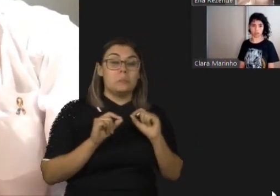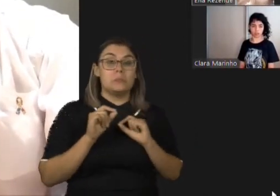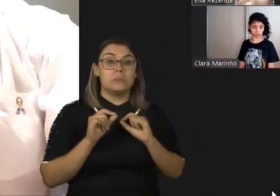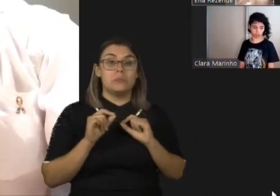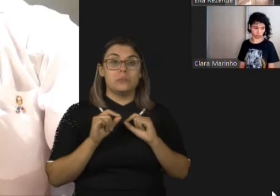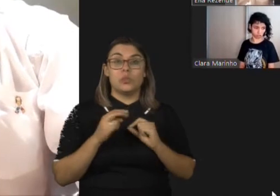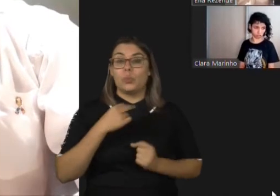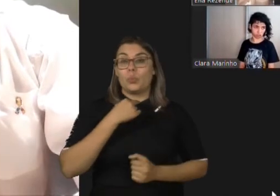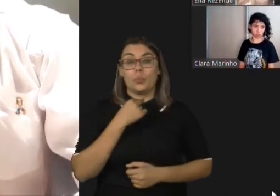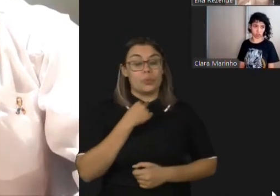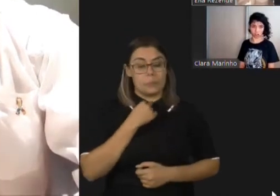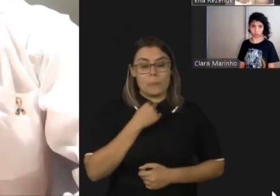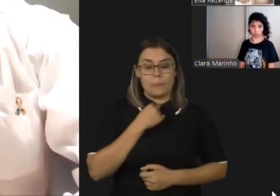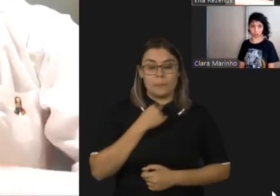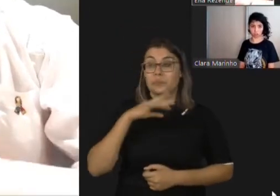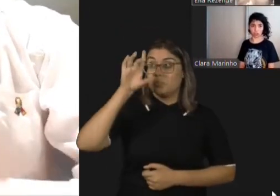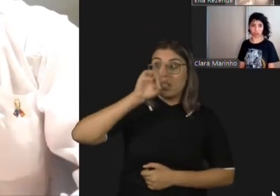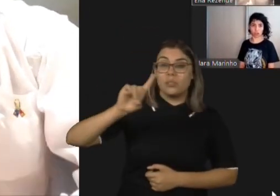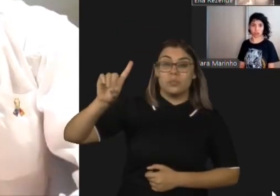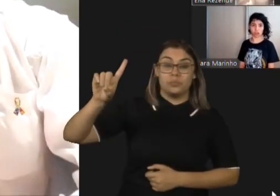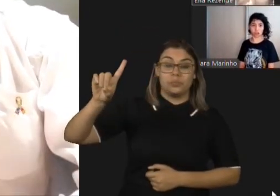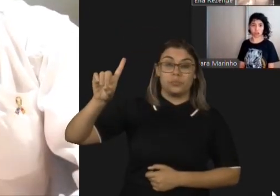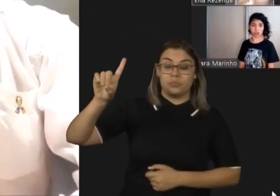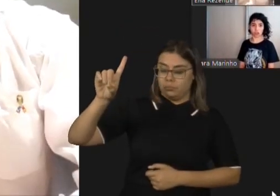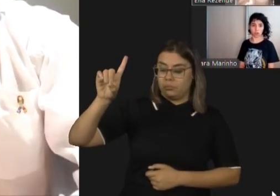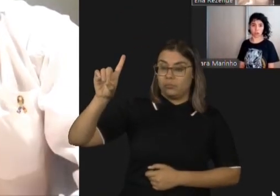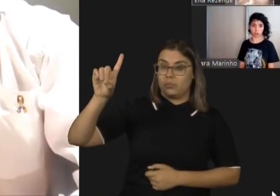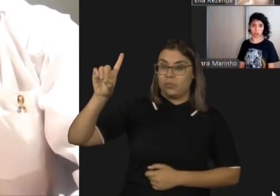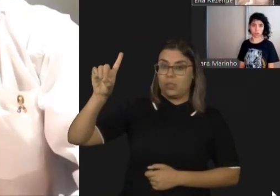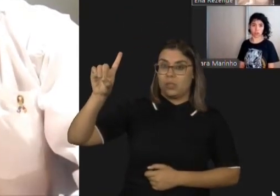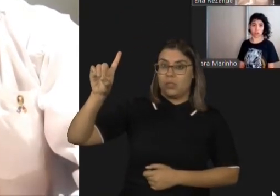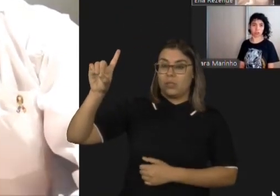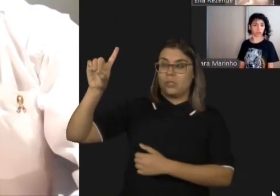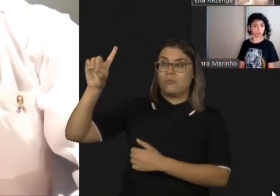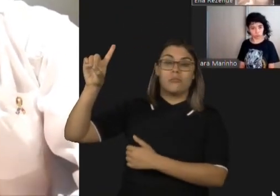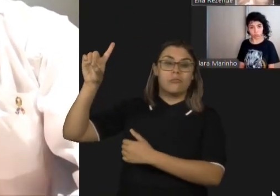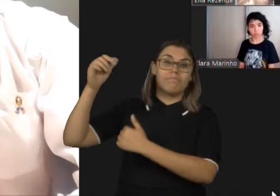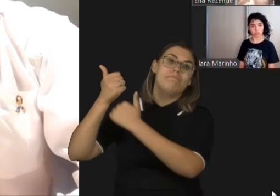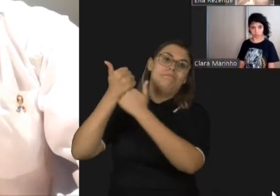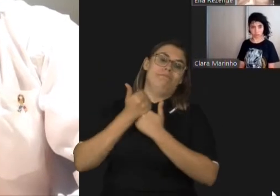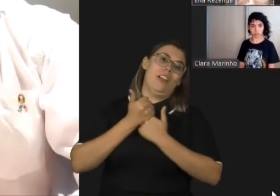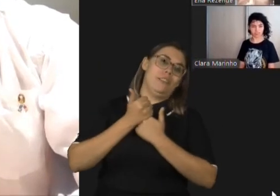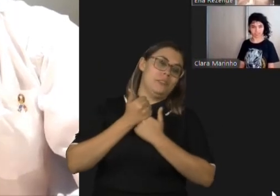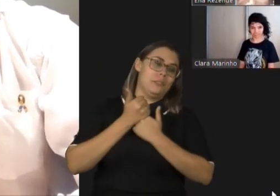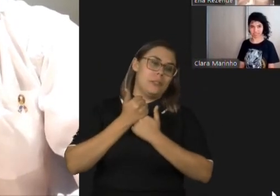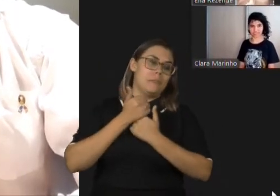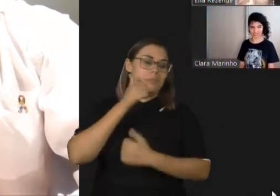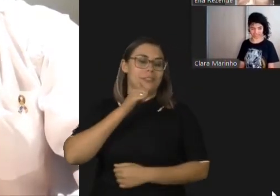eu não posso deixar de falar aqui, Deus tem sido meu maior aliado, minha